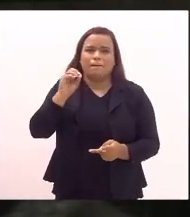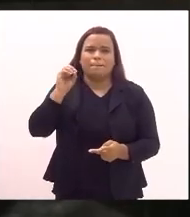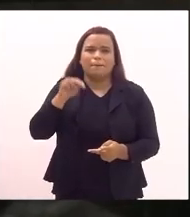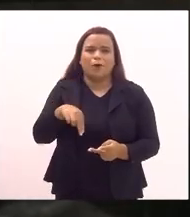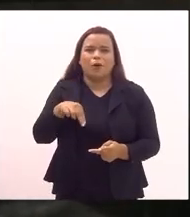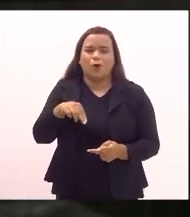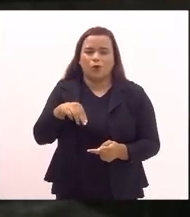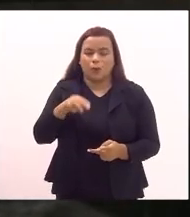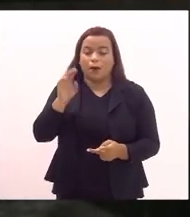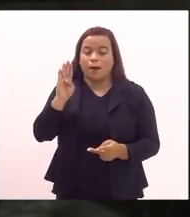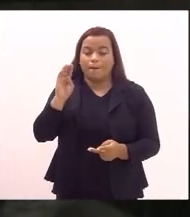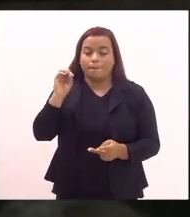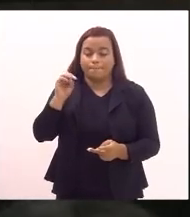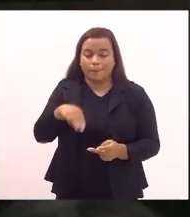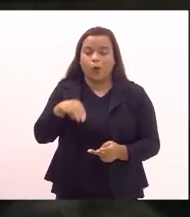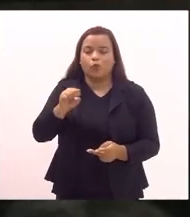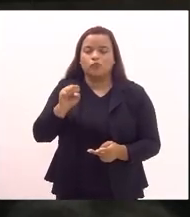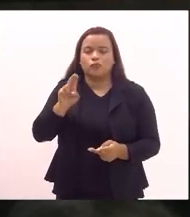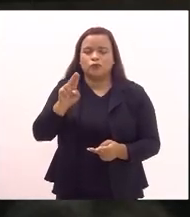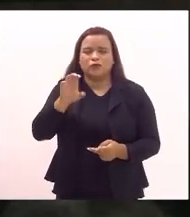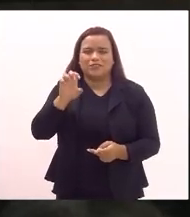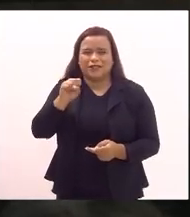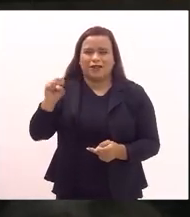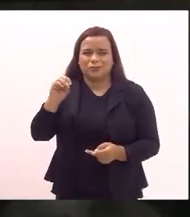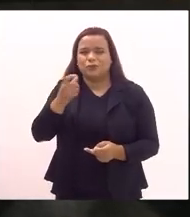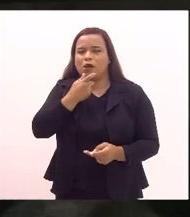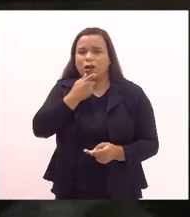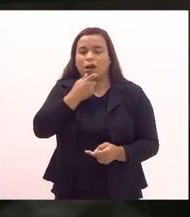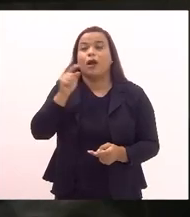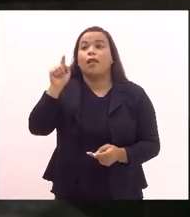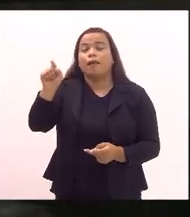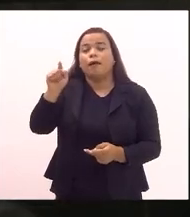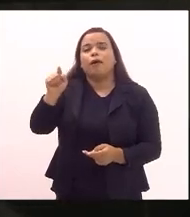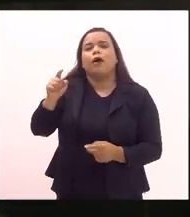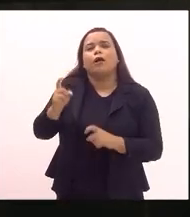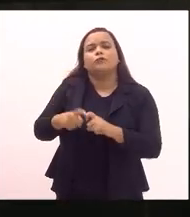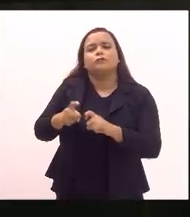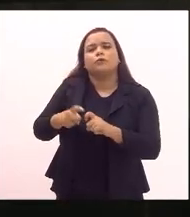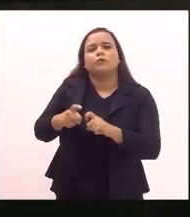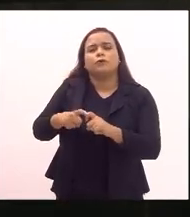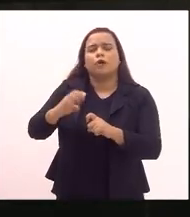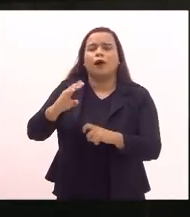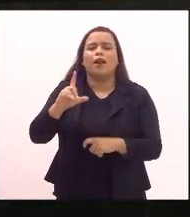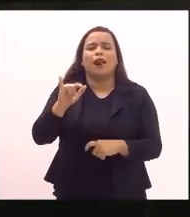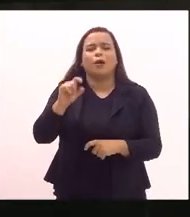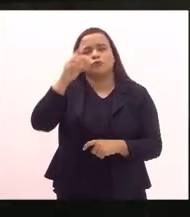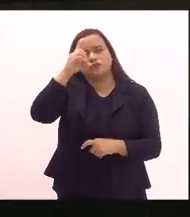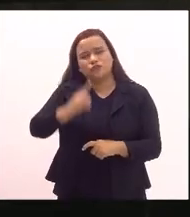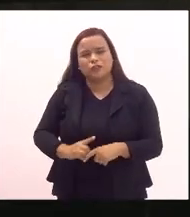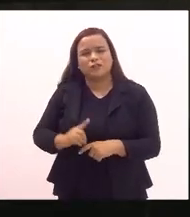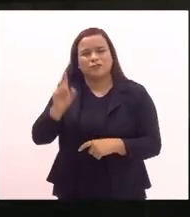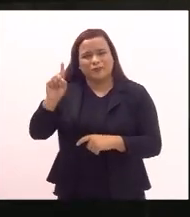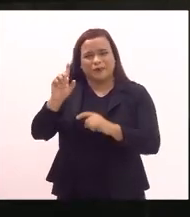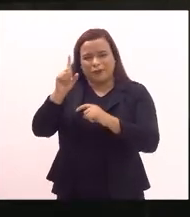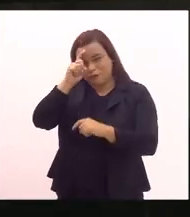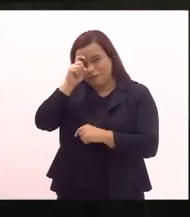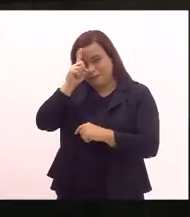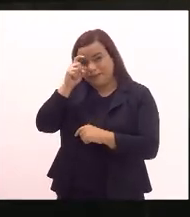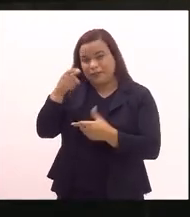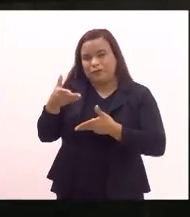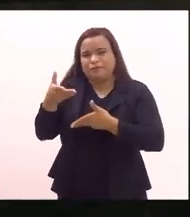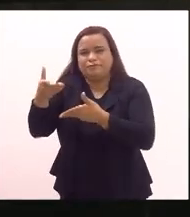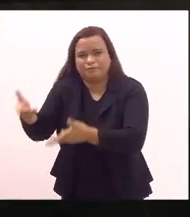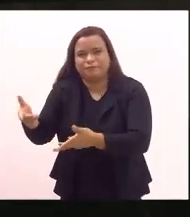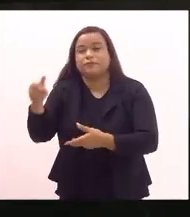e a qual foi muito bem recebido lá pelo Dr Cláudio que o diretor do hospital a doutora doutora